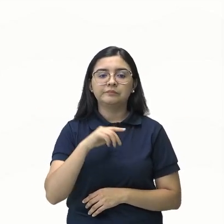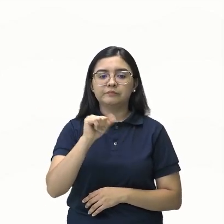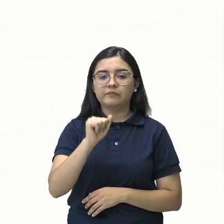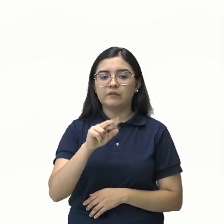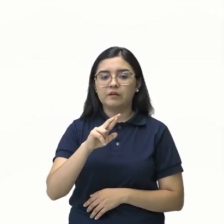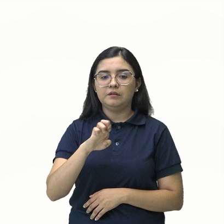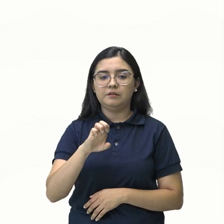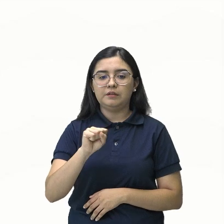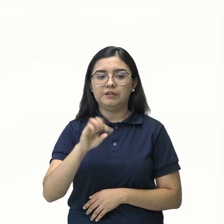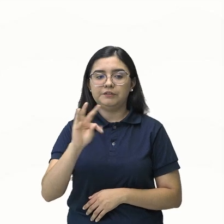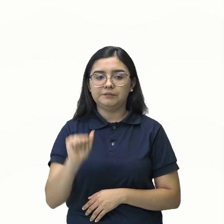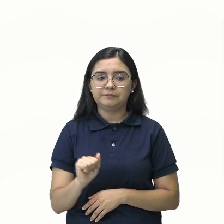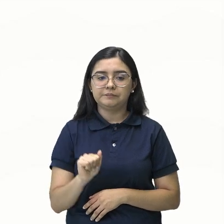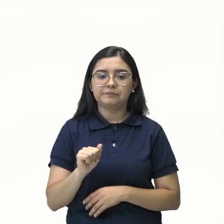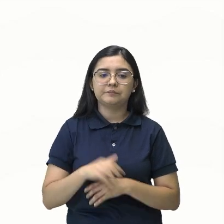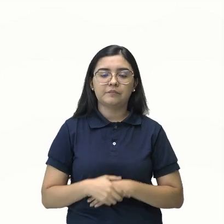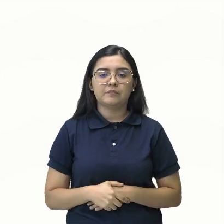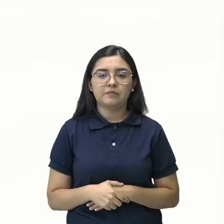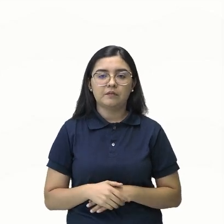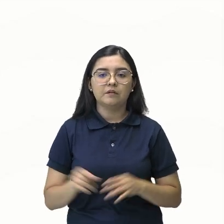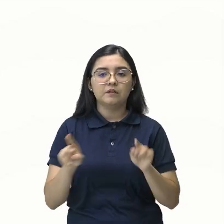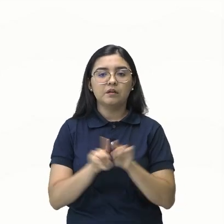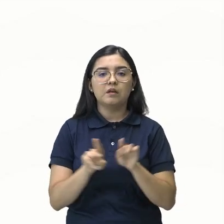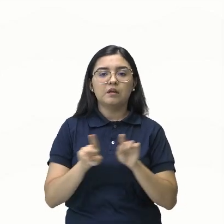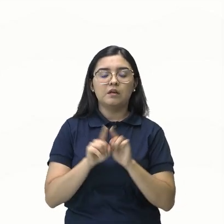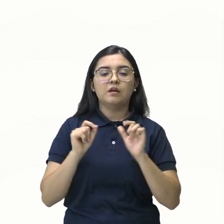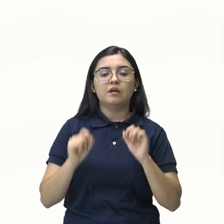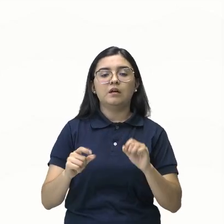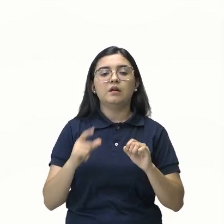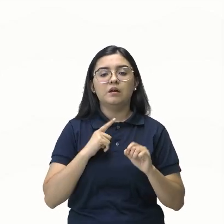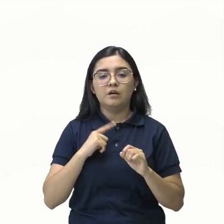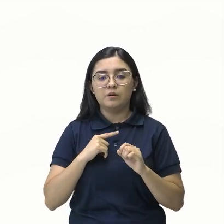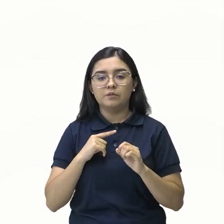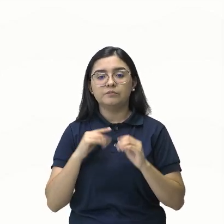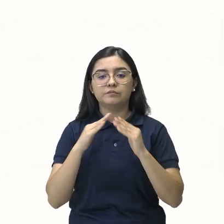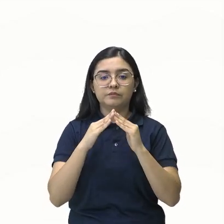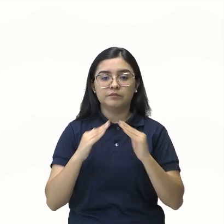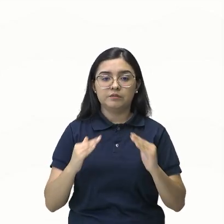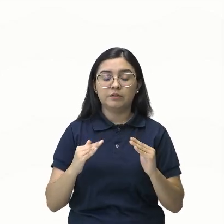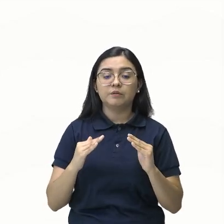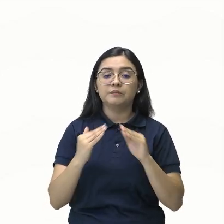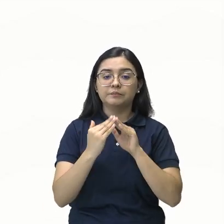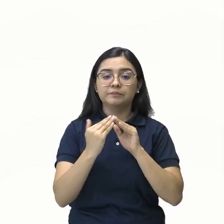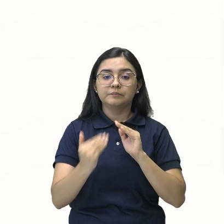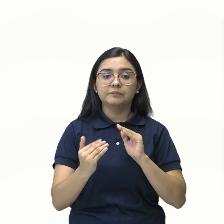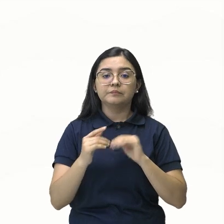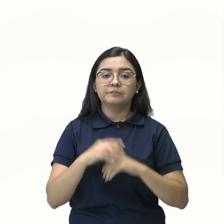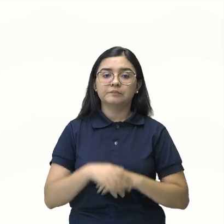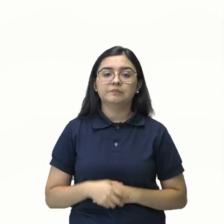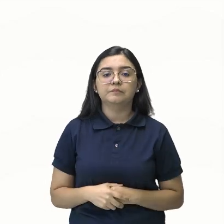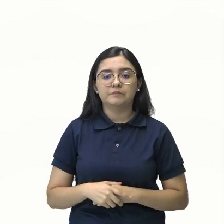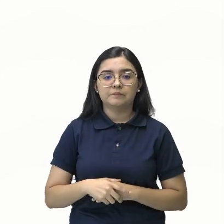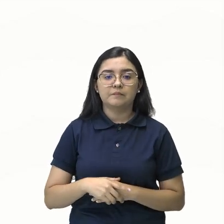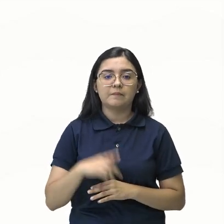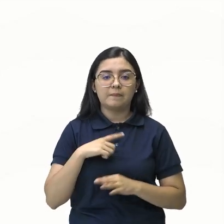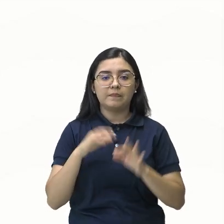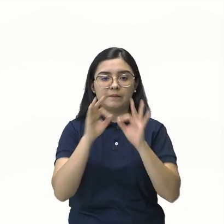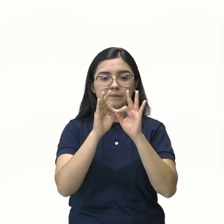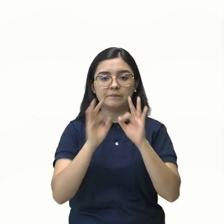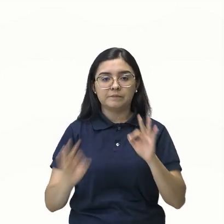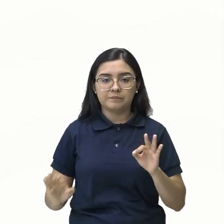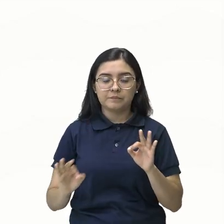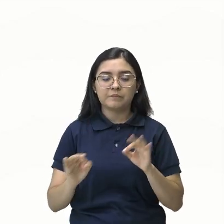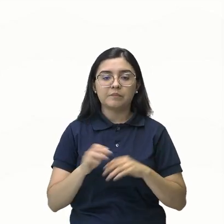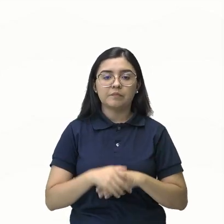minha aresta, como é um triângulo equilátero, certo? Aqui vai ser igual a este